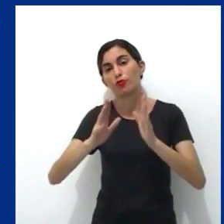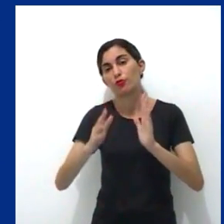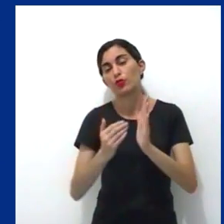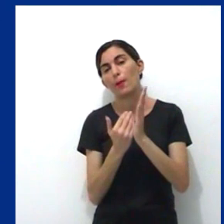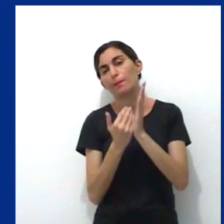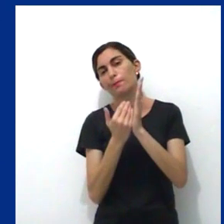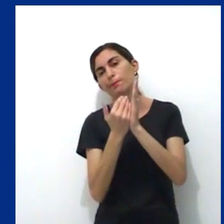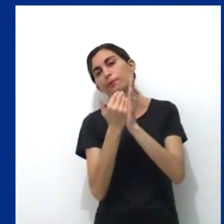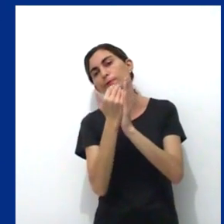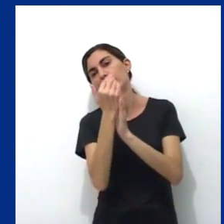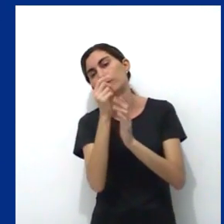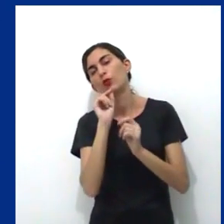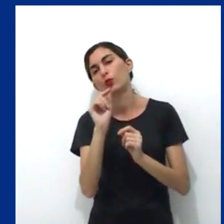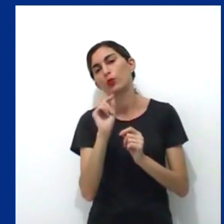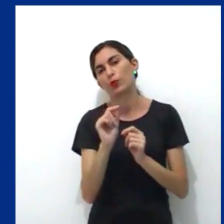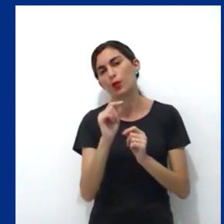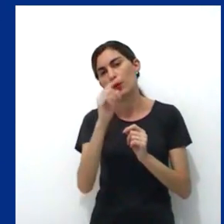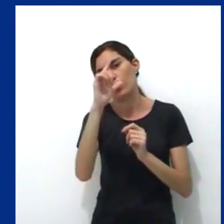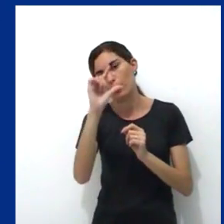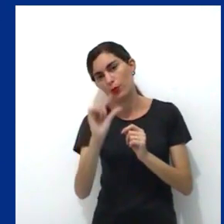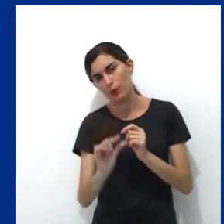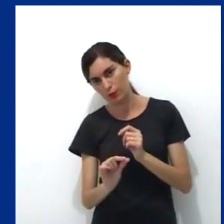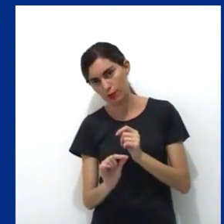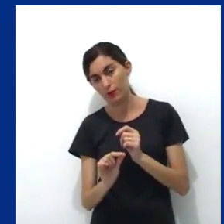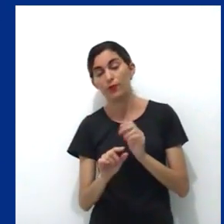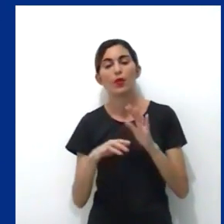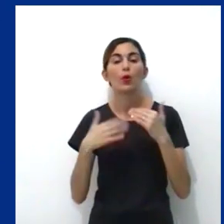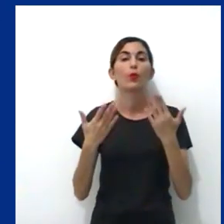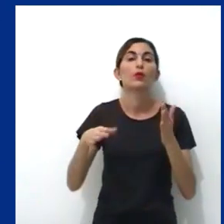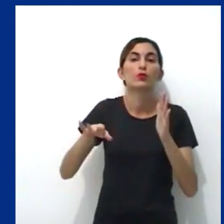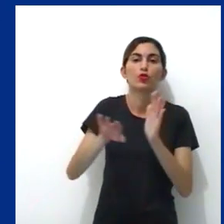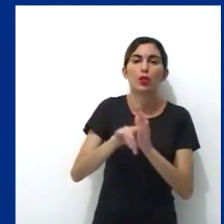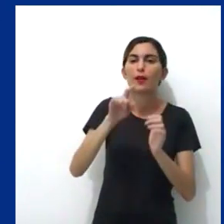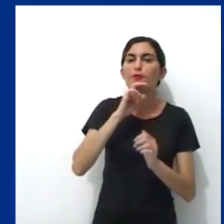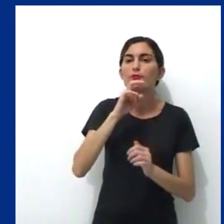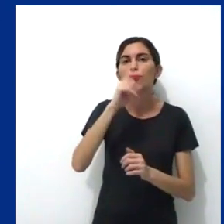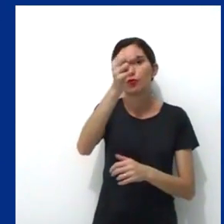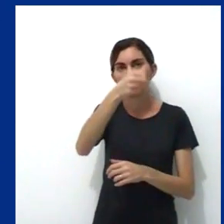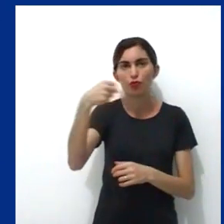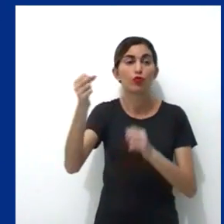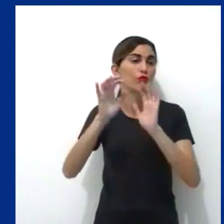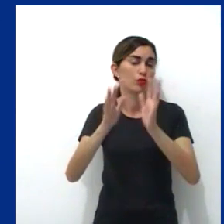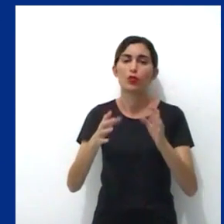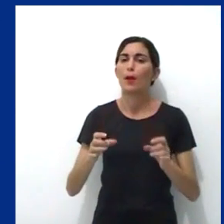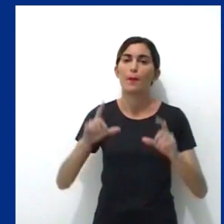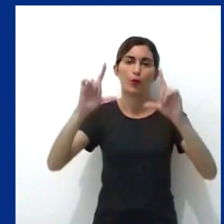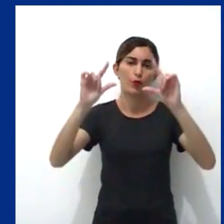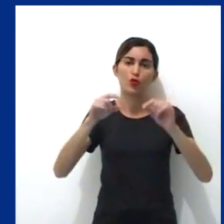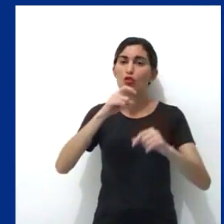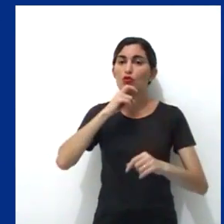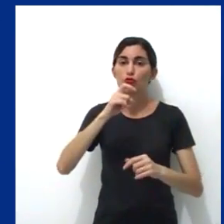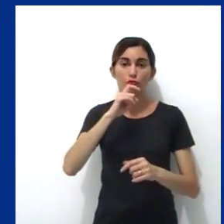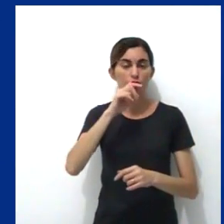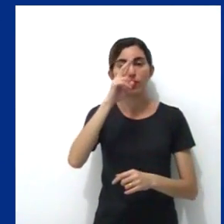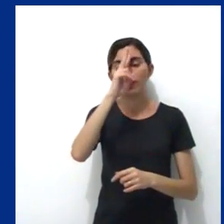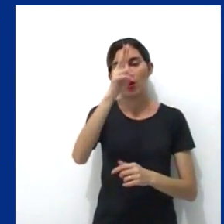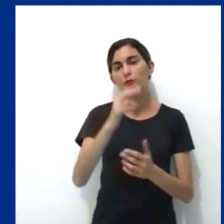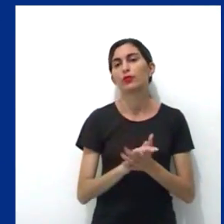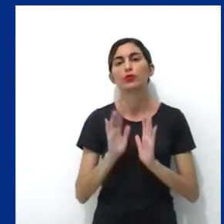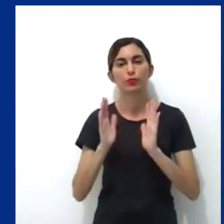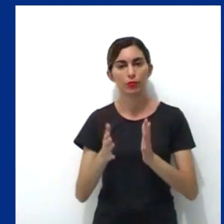imagem? Ele vai fazendo um caminho até subir, à medida que ele vai subindo, vai refrigerando, vai refrigerando. Quando ele passar